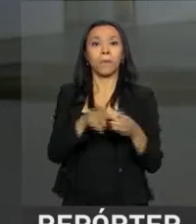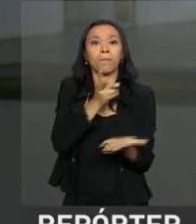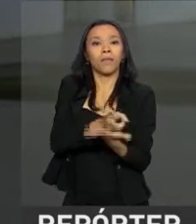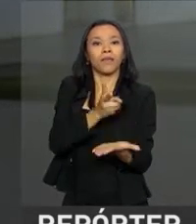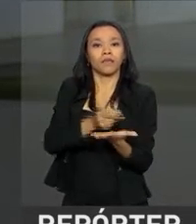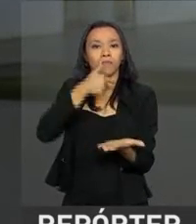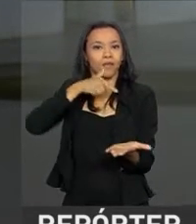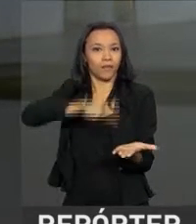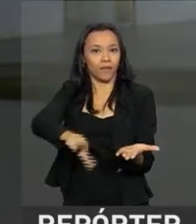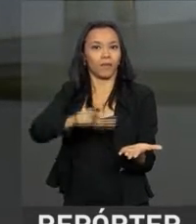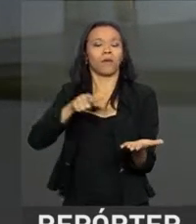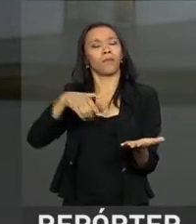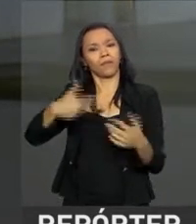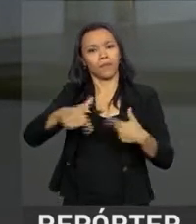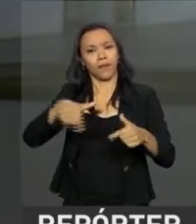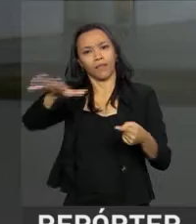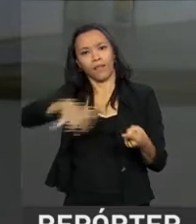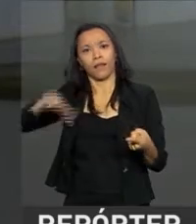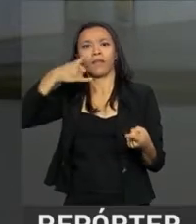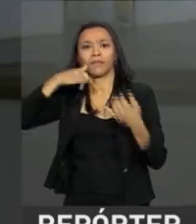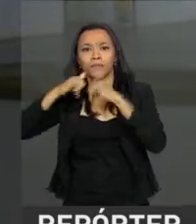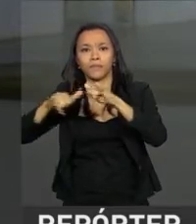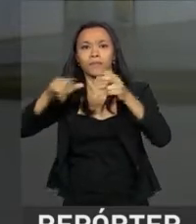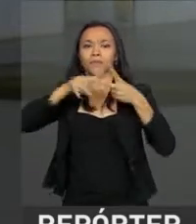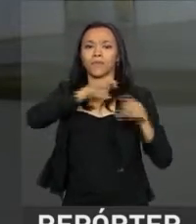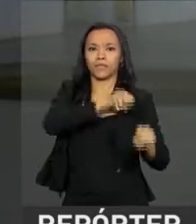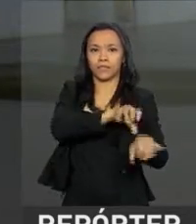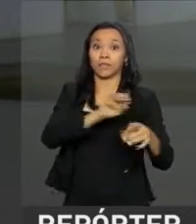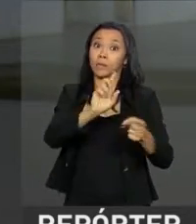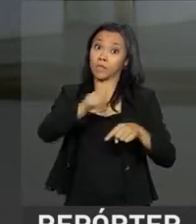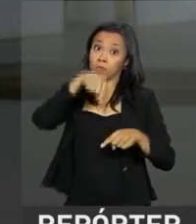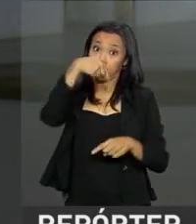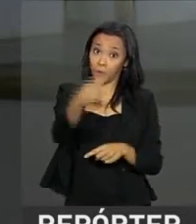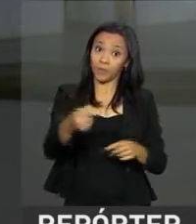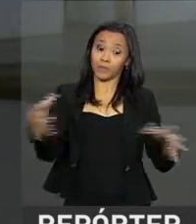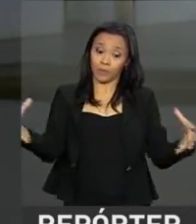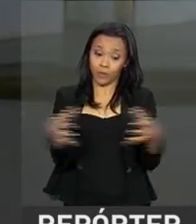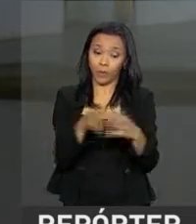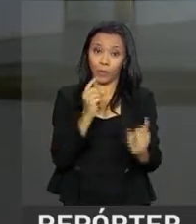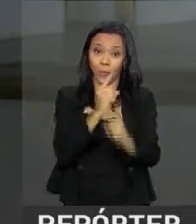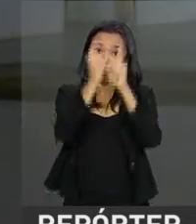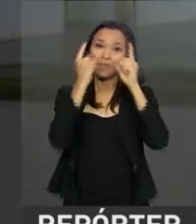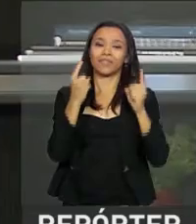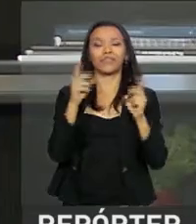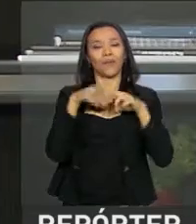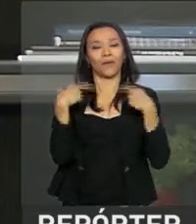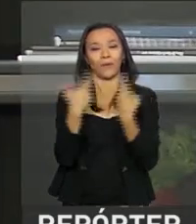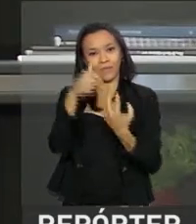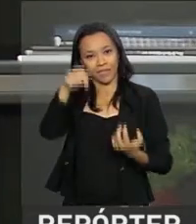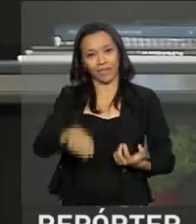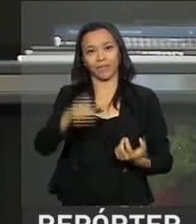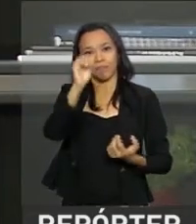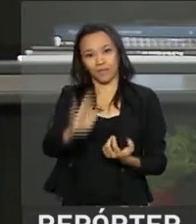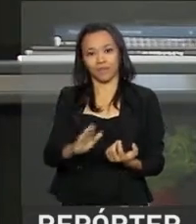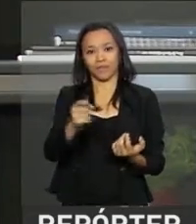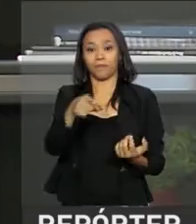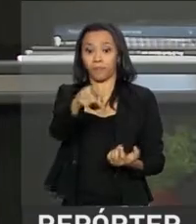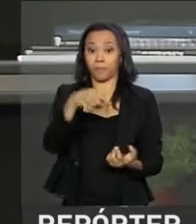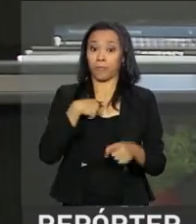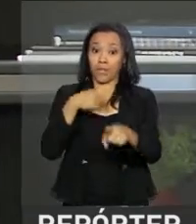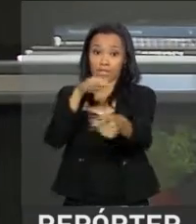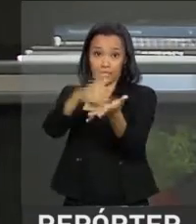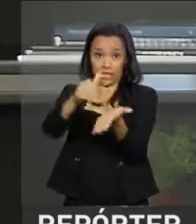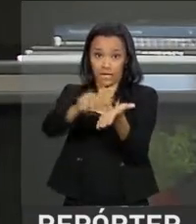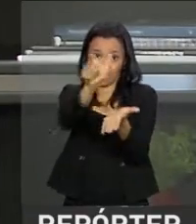à educação. 20 anos depois do primeiro encontro oficial, as nações se reúnem no Brasil. O secretário-executivo da